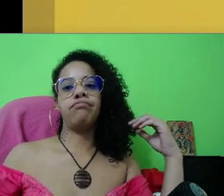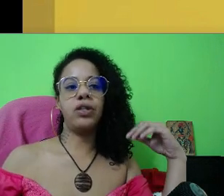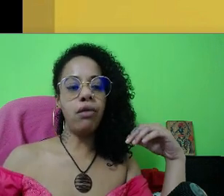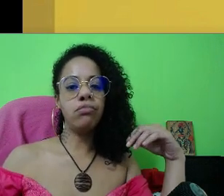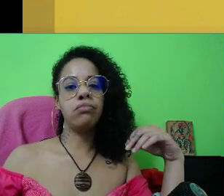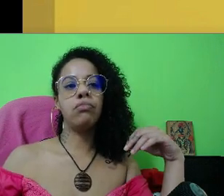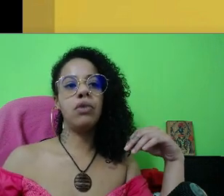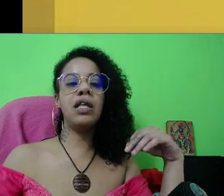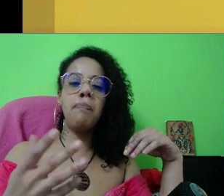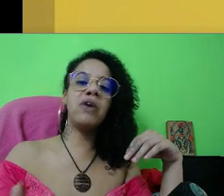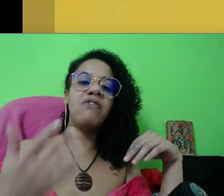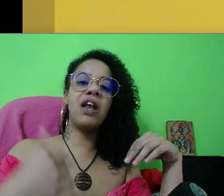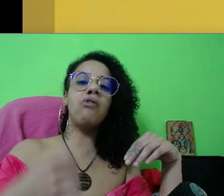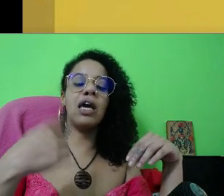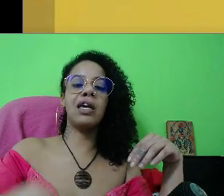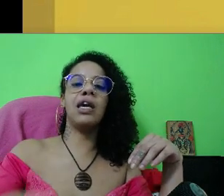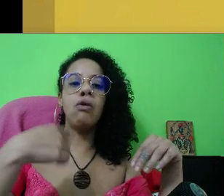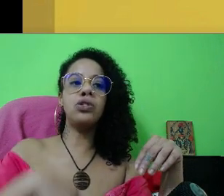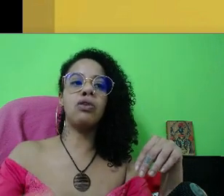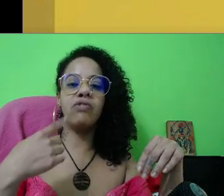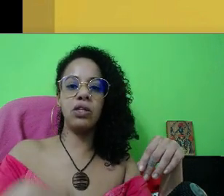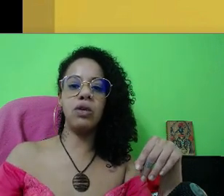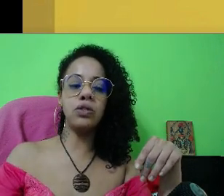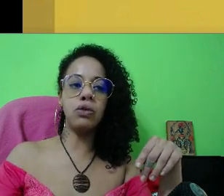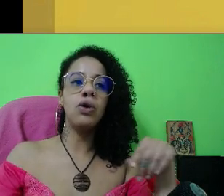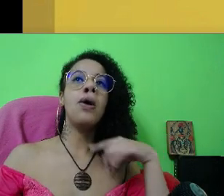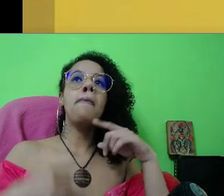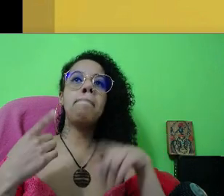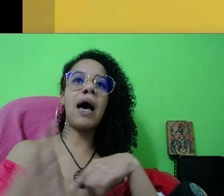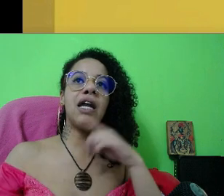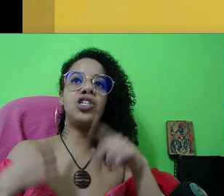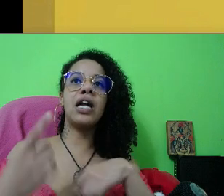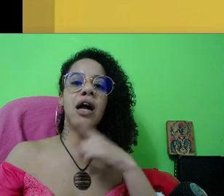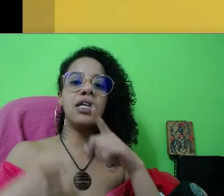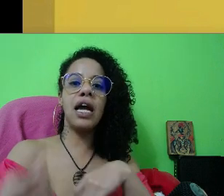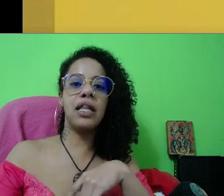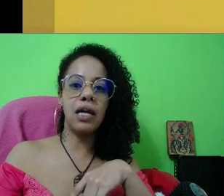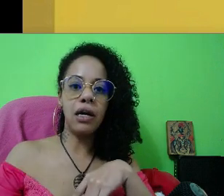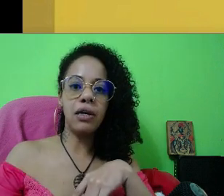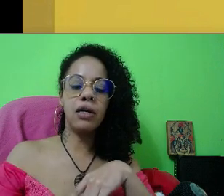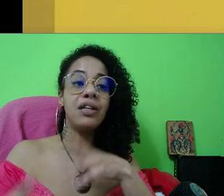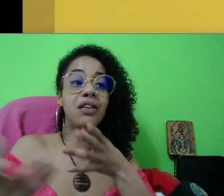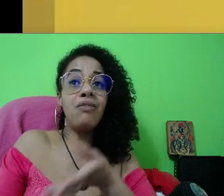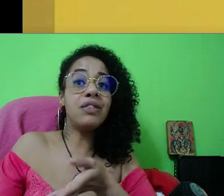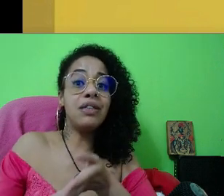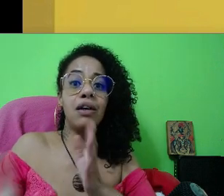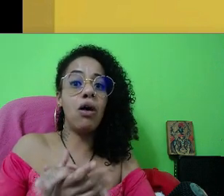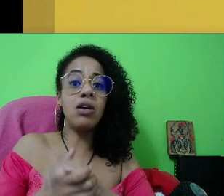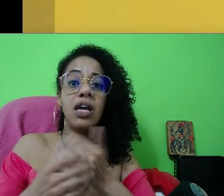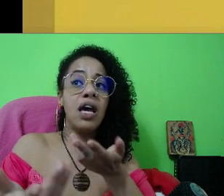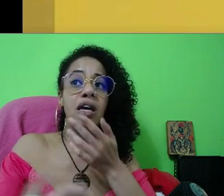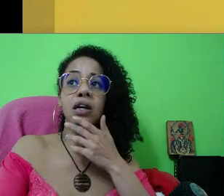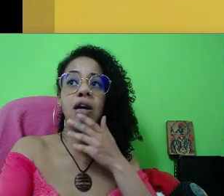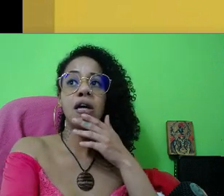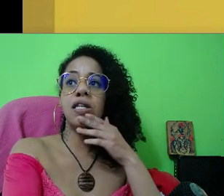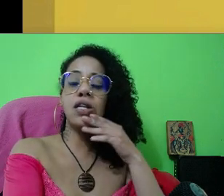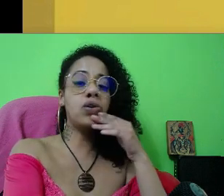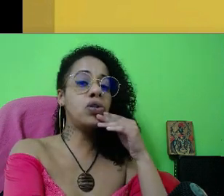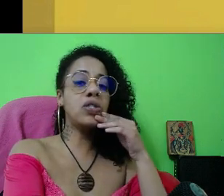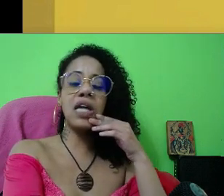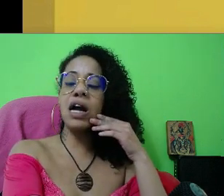entendeu e depois vai falar o quê que eu estou fazendo isso para gerar treta então assim OK